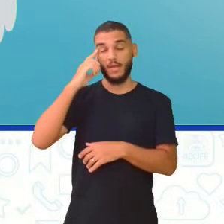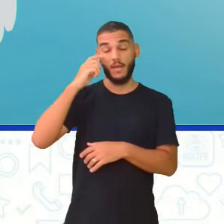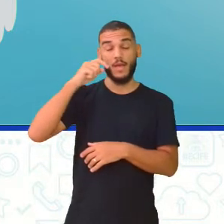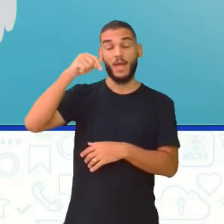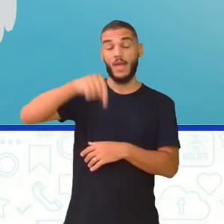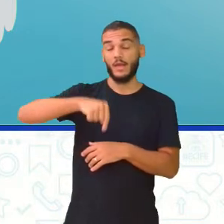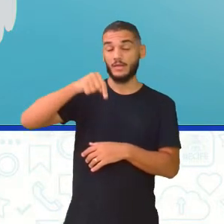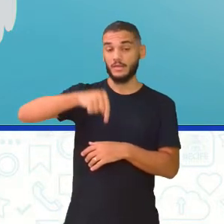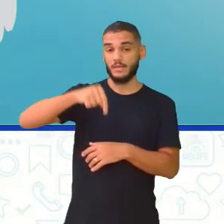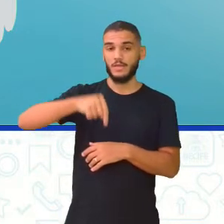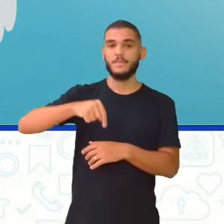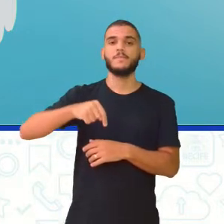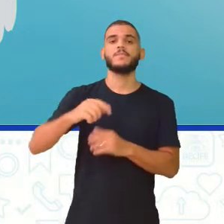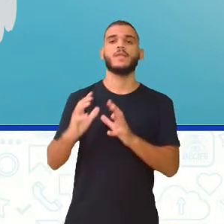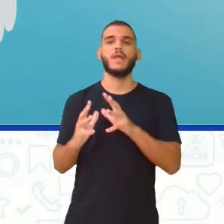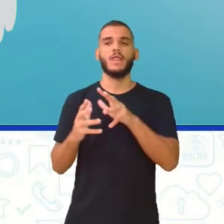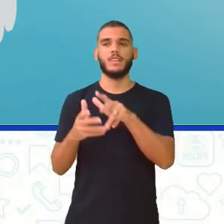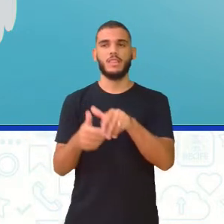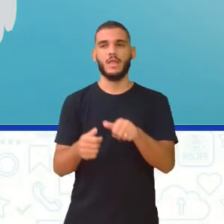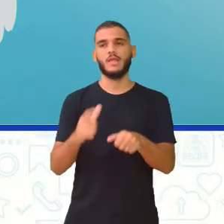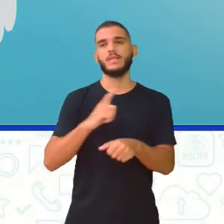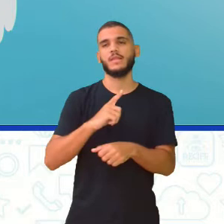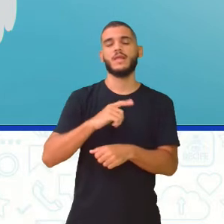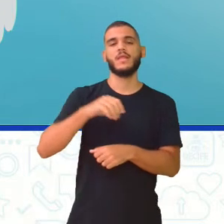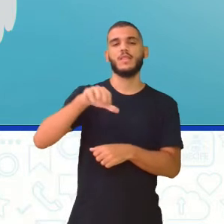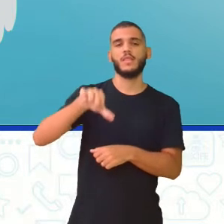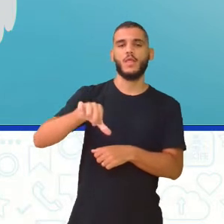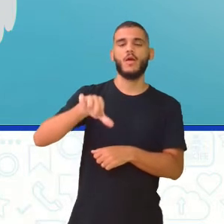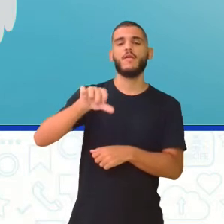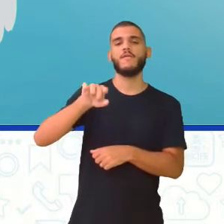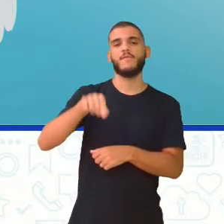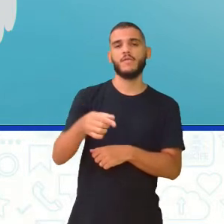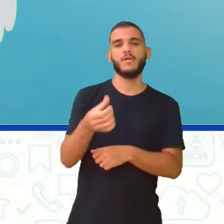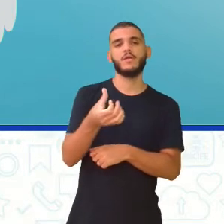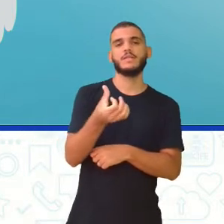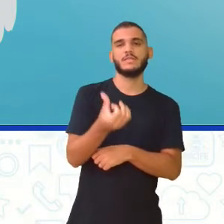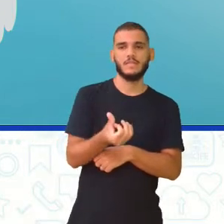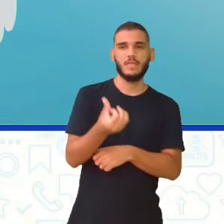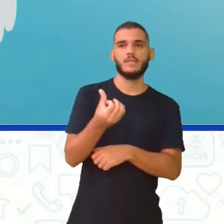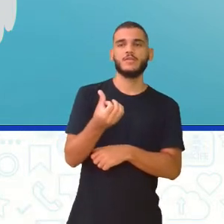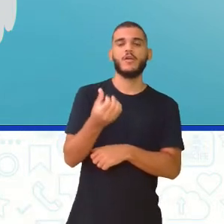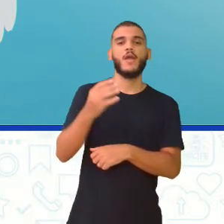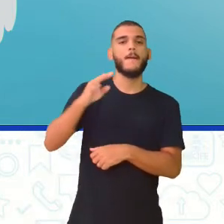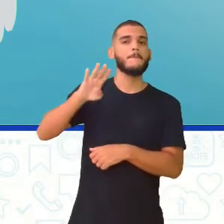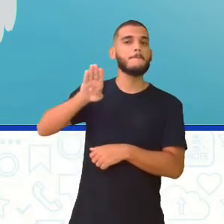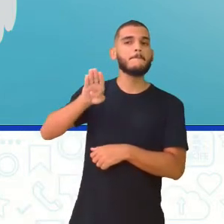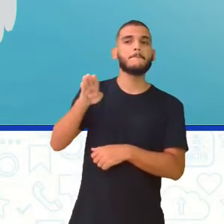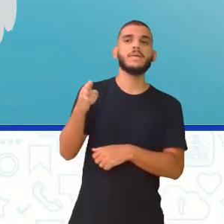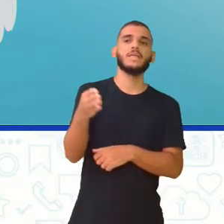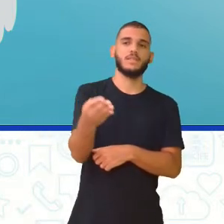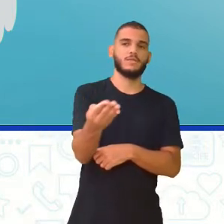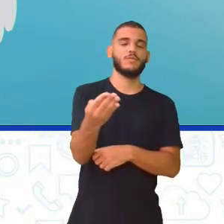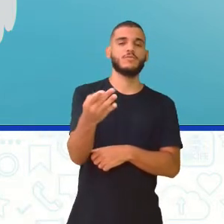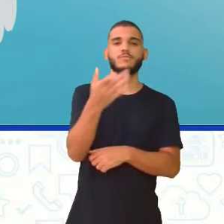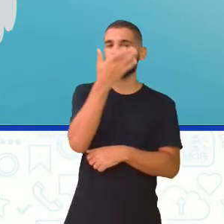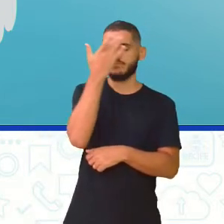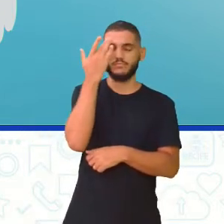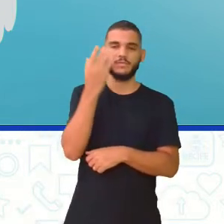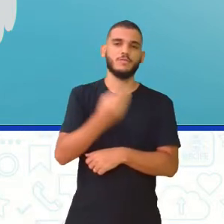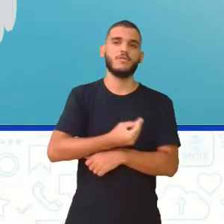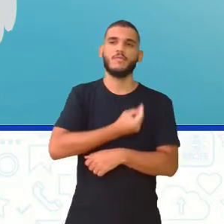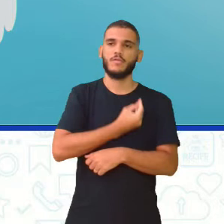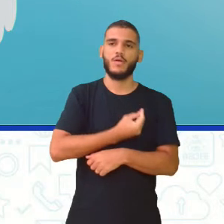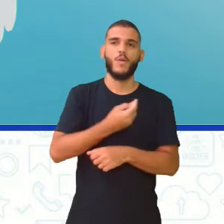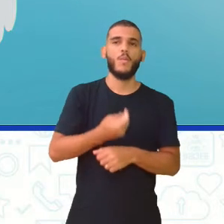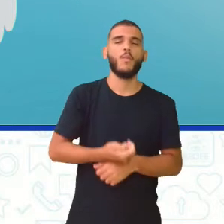9,6 bilhões de habitantes, quase 2 bilhões a mais de bocas para alimentar do que hoje.